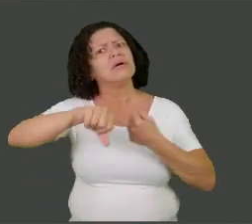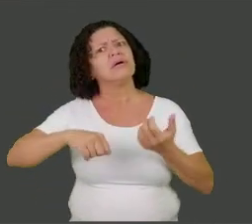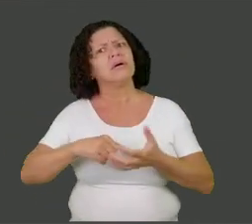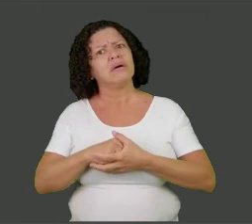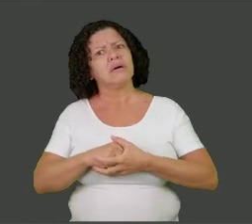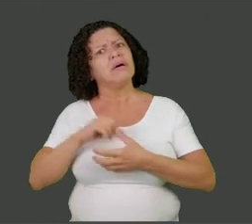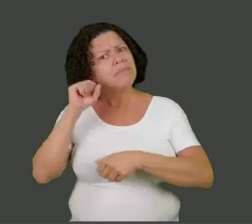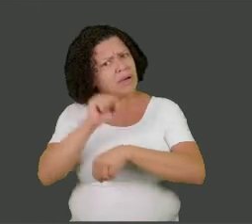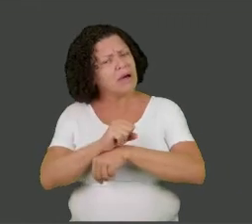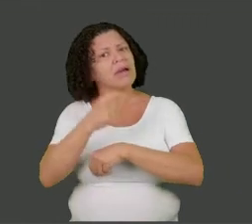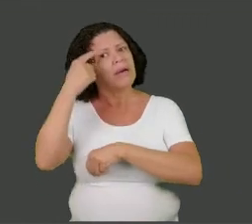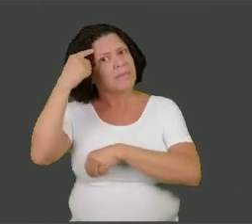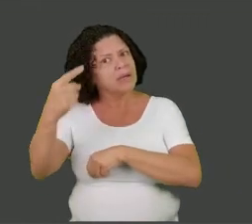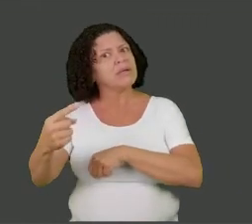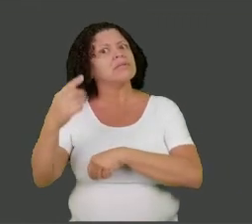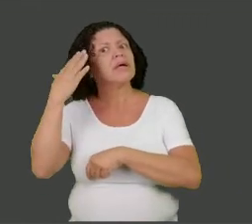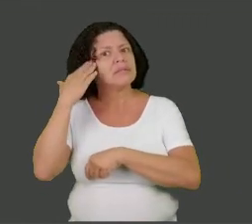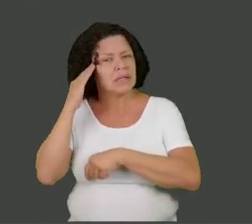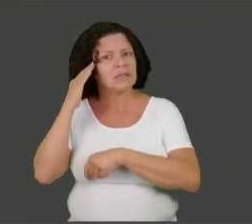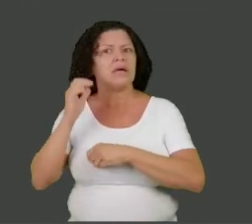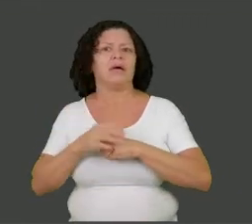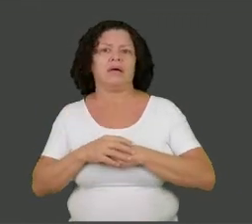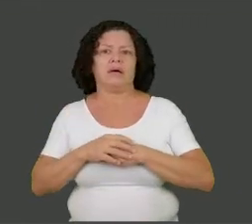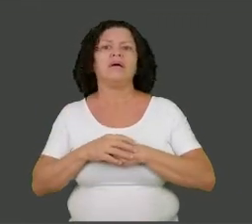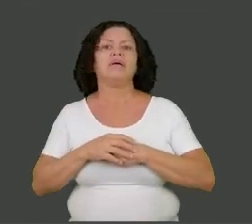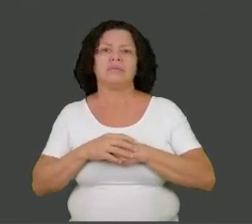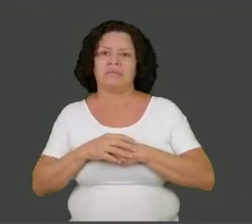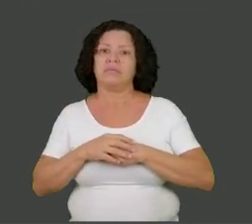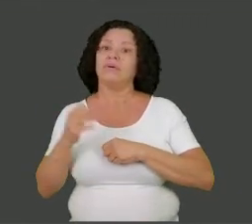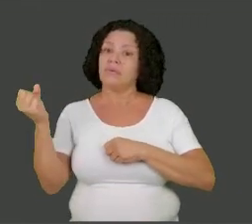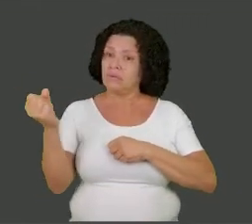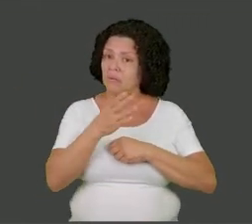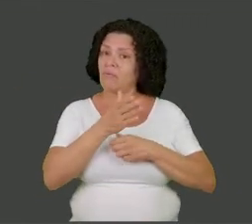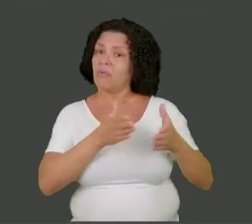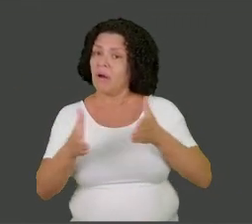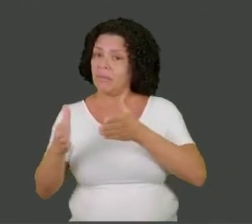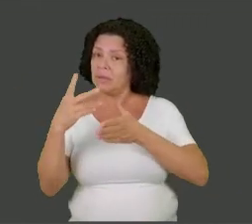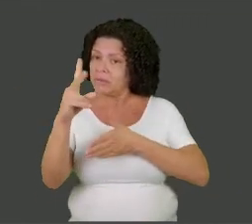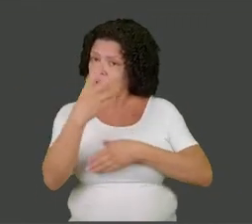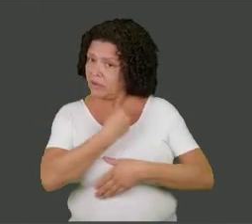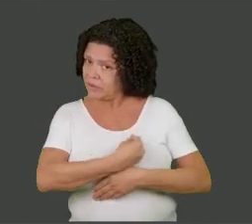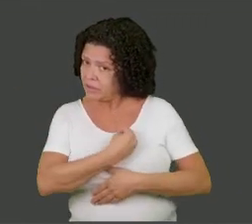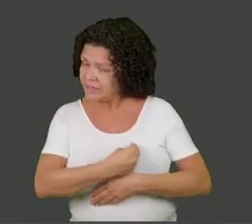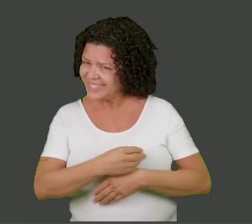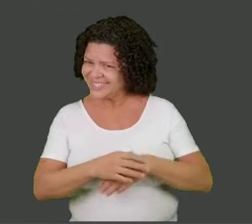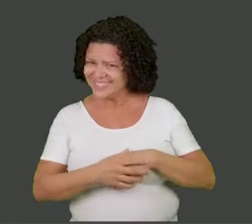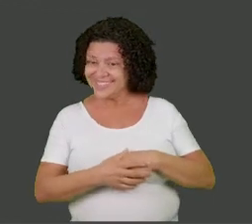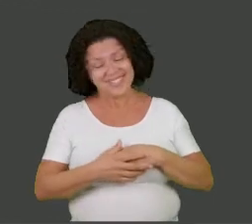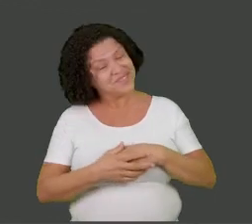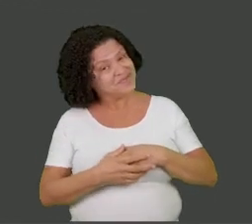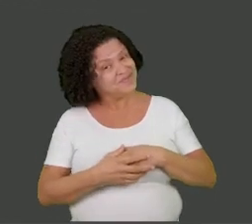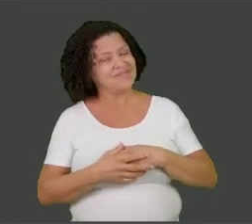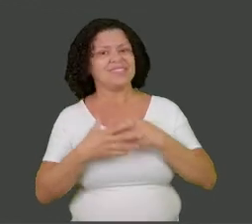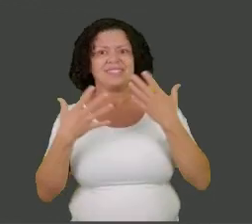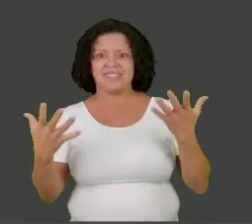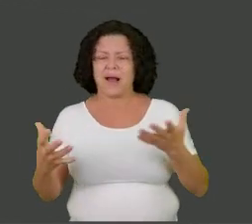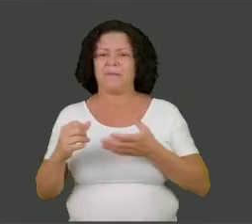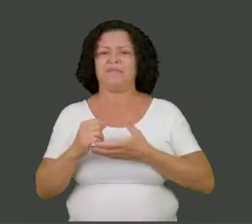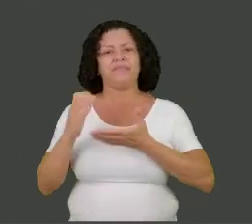precisa se reformular, a gente precisa parar, pensar, entender e tomar um novo caminho na nossa